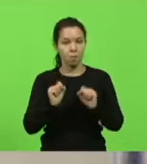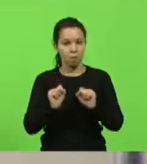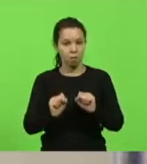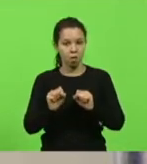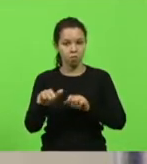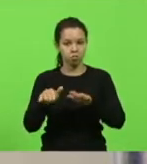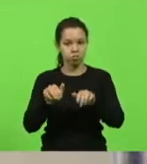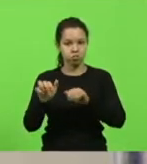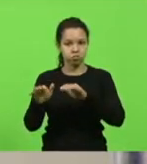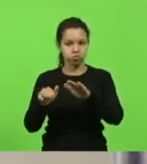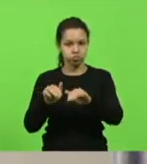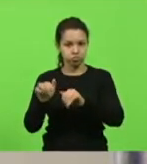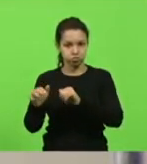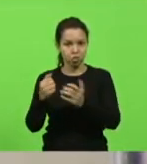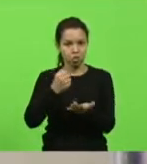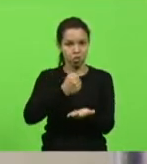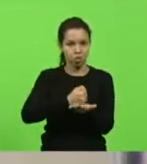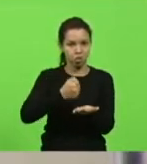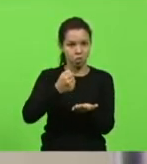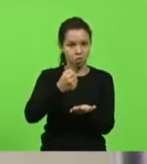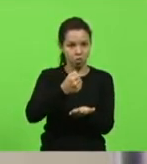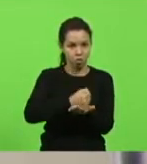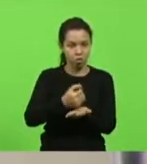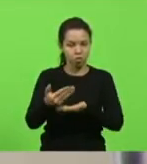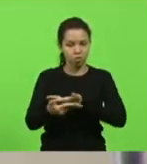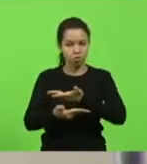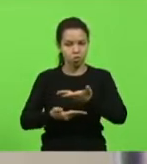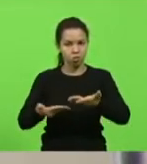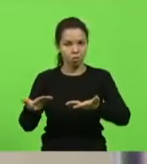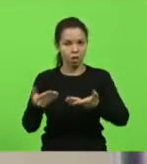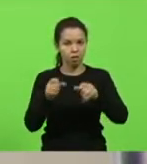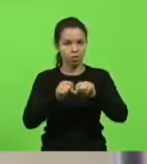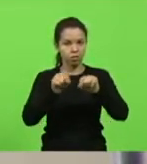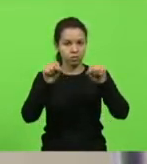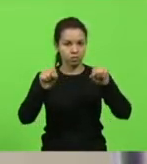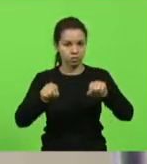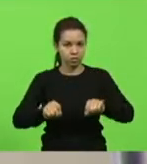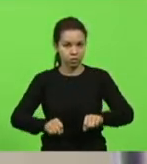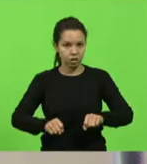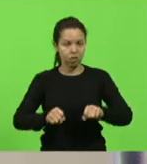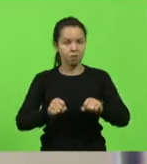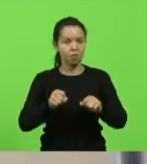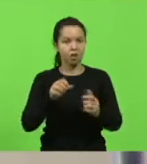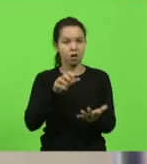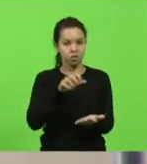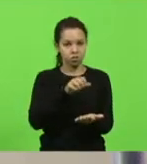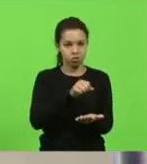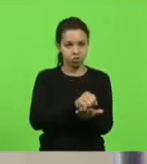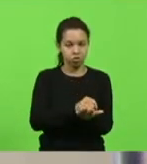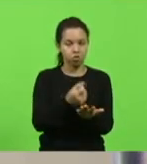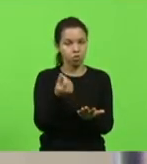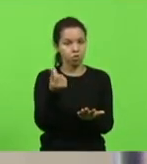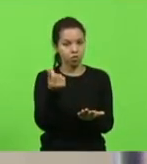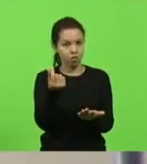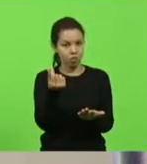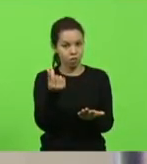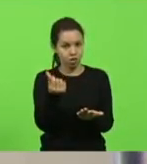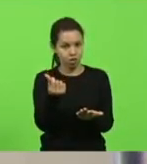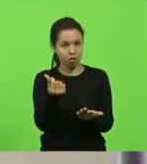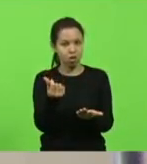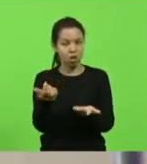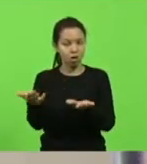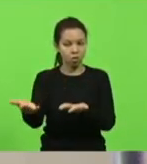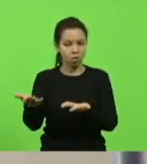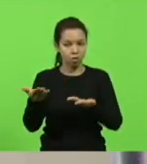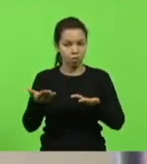compartilhadas a serem realizadas por meio do sistema de registro de preços ouvido para fazer uso da palavra